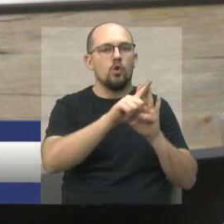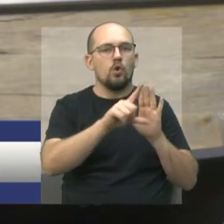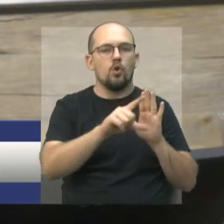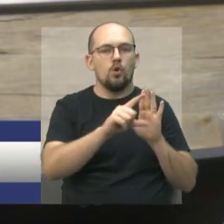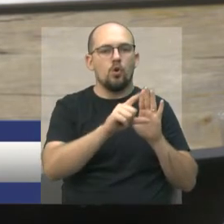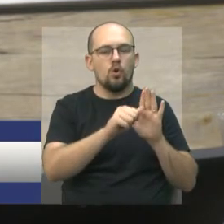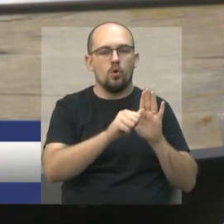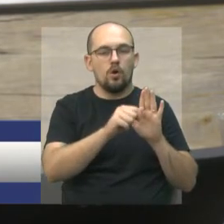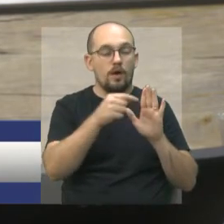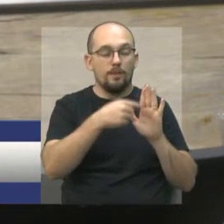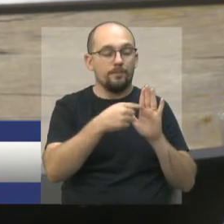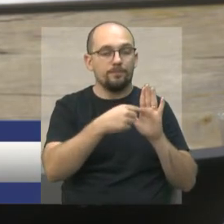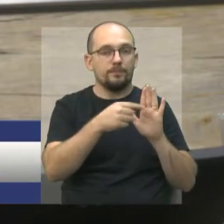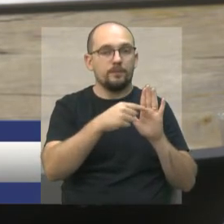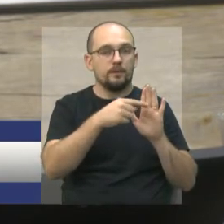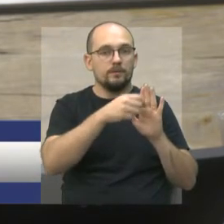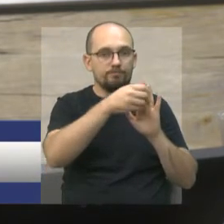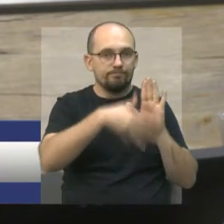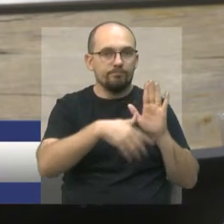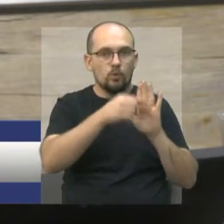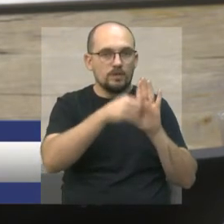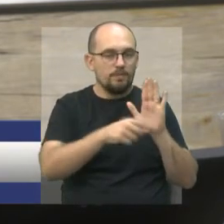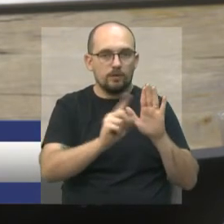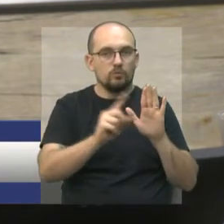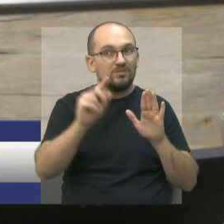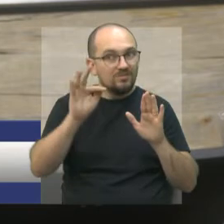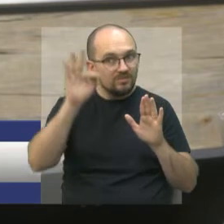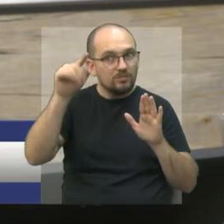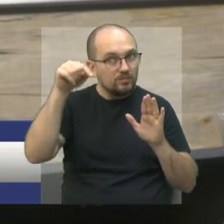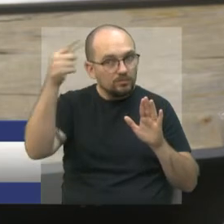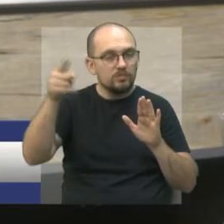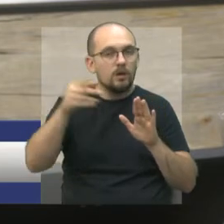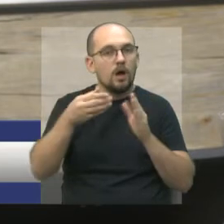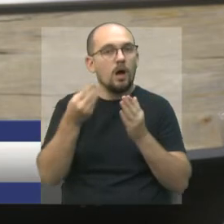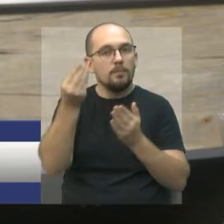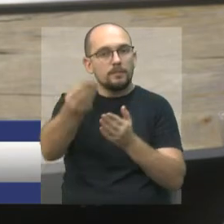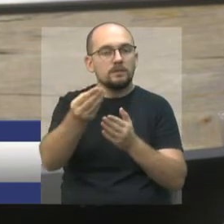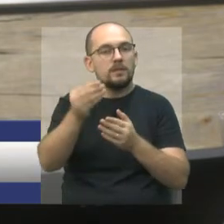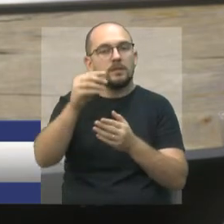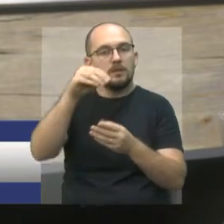devendo ser apresentada oportunamente quando da elaboração da lei orçamentária